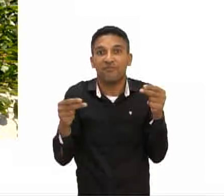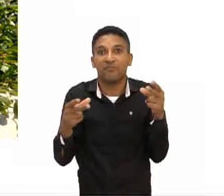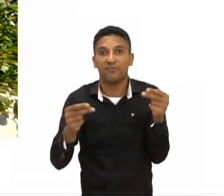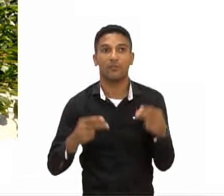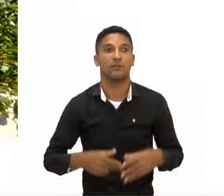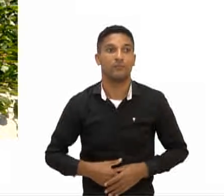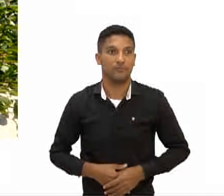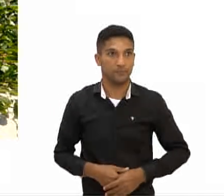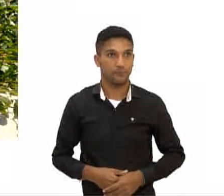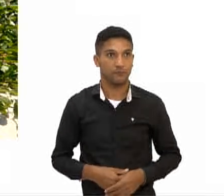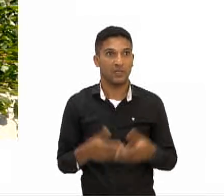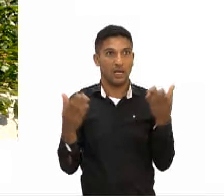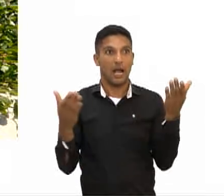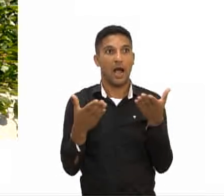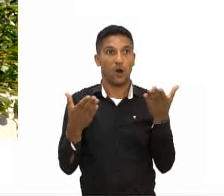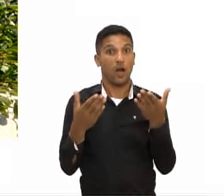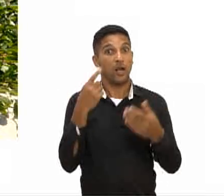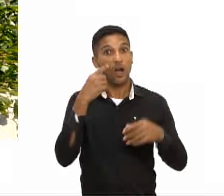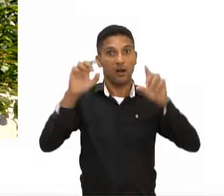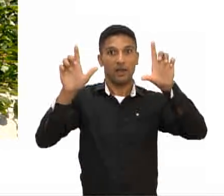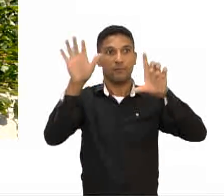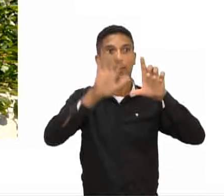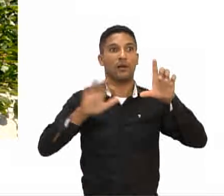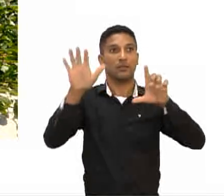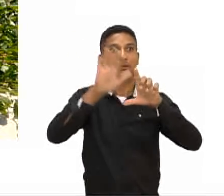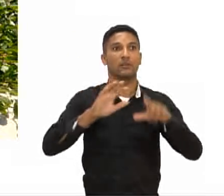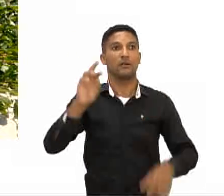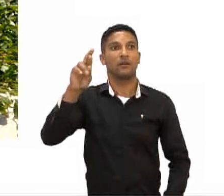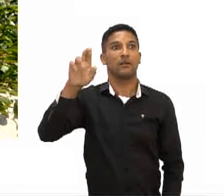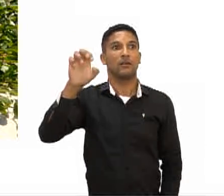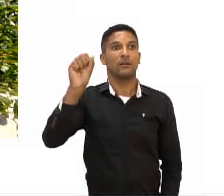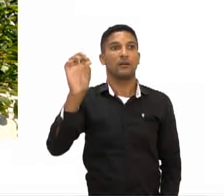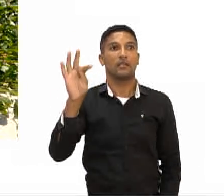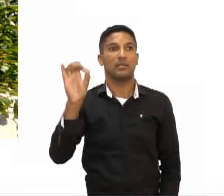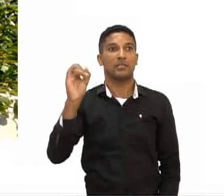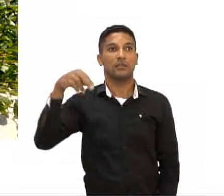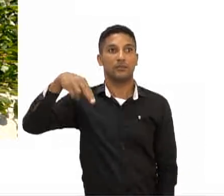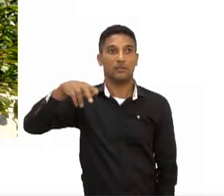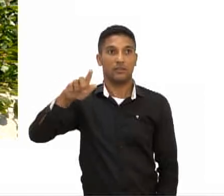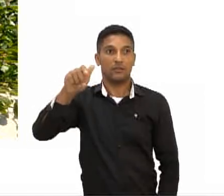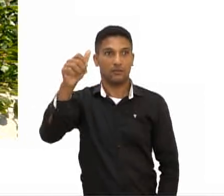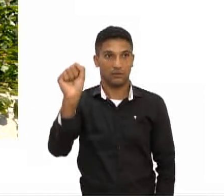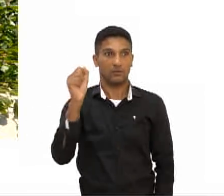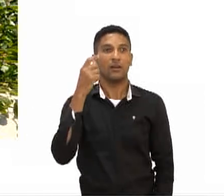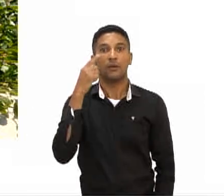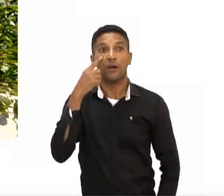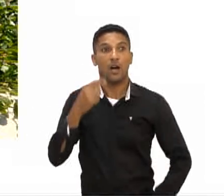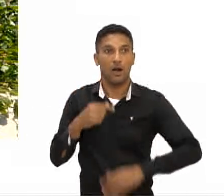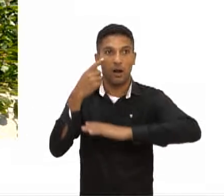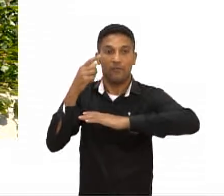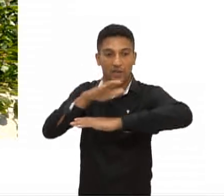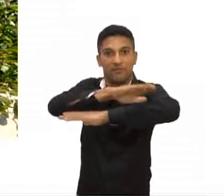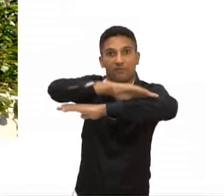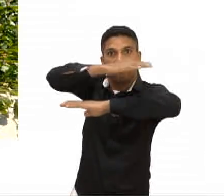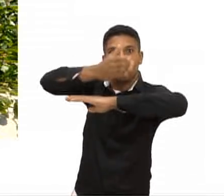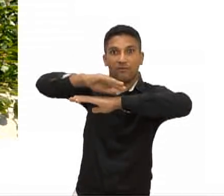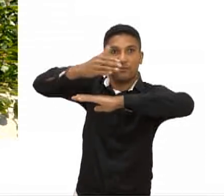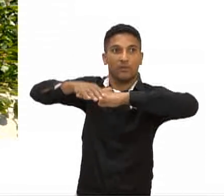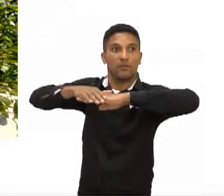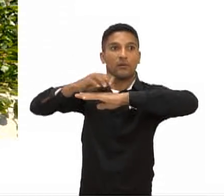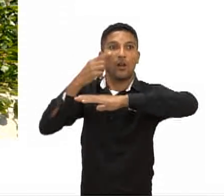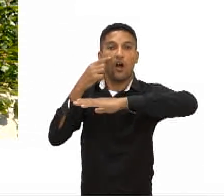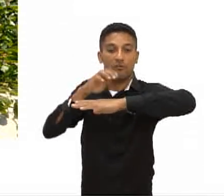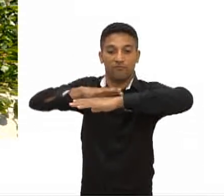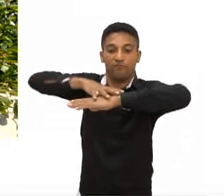tipo herbáceo. Olha aqui, por que herbáceo? Ela é mais rasteira, ela não é tão alta quanto as árvores e os